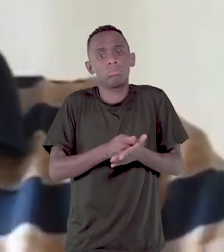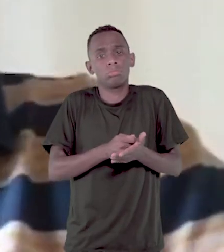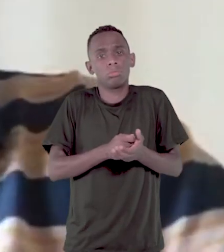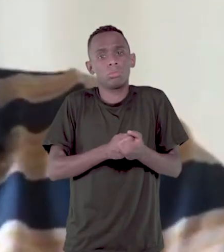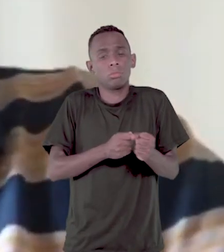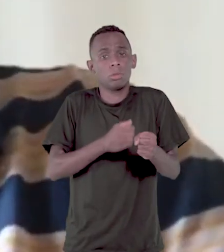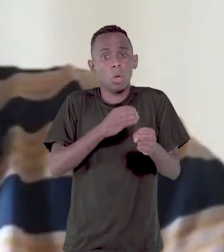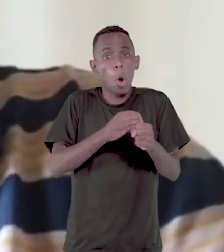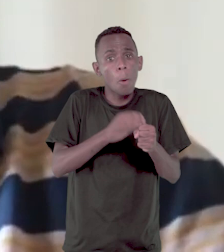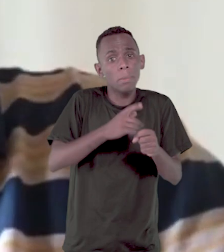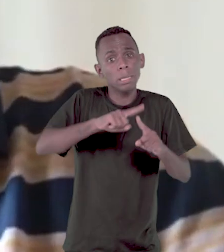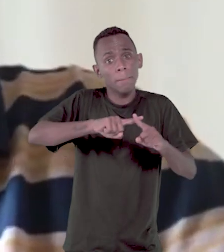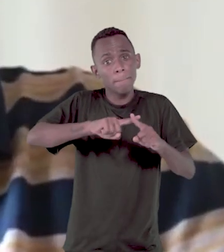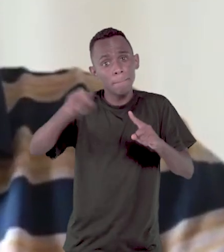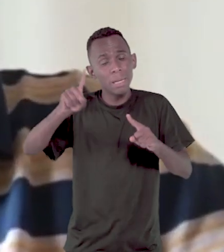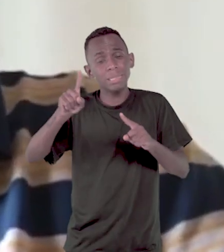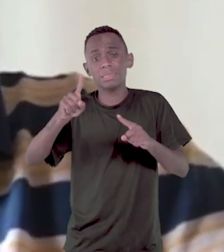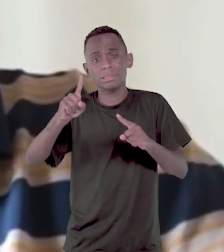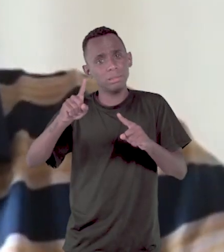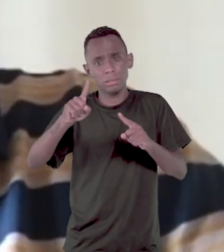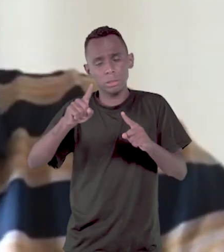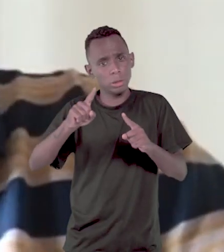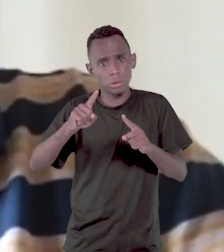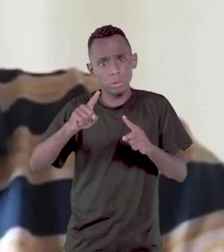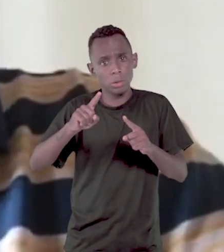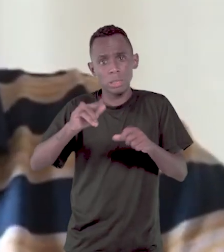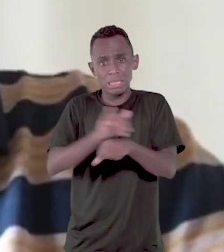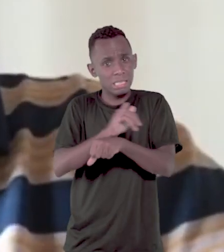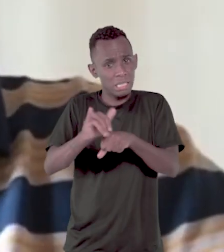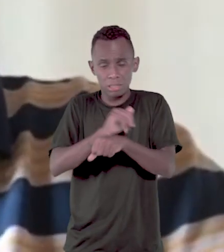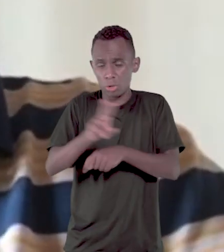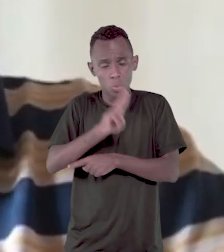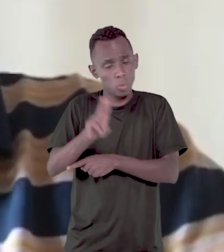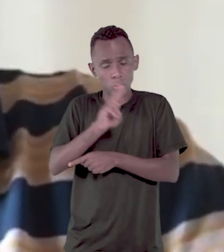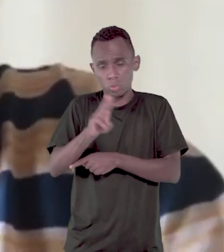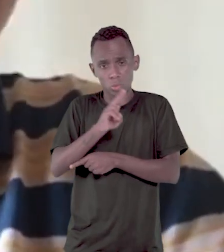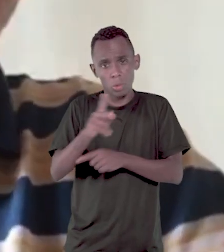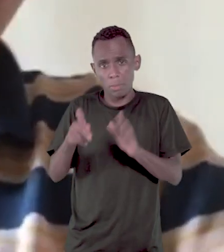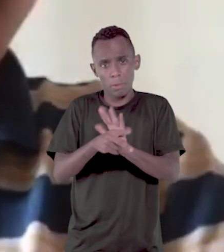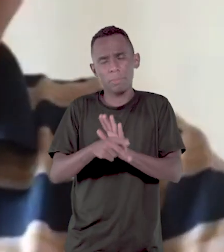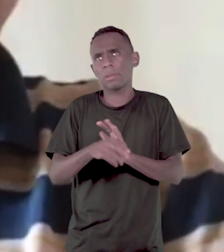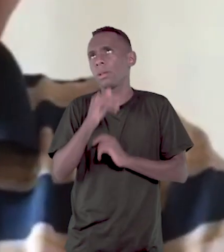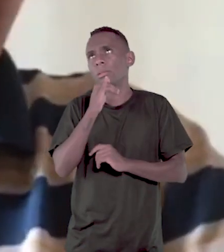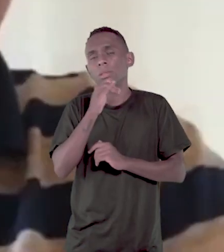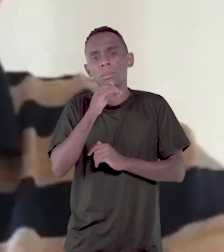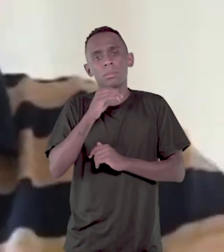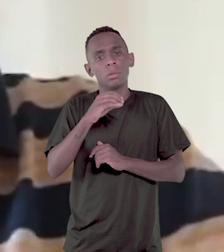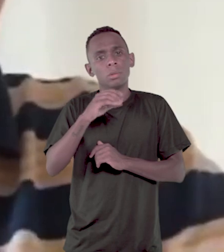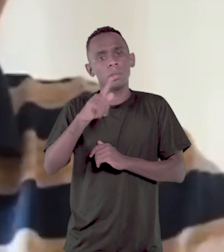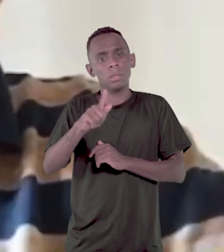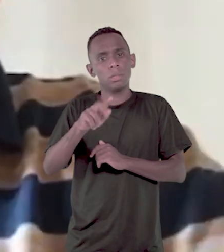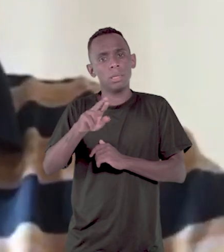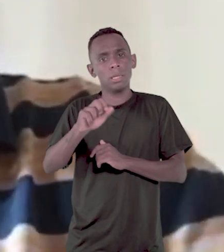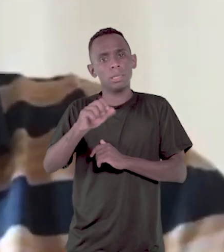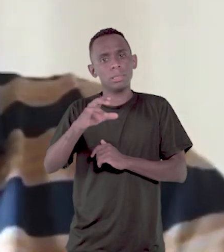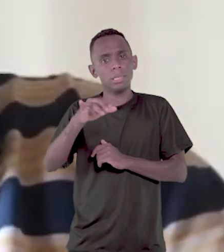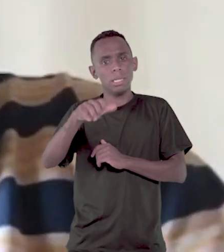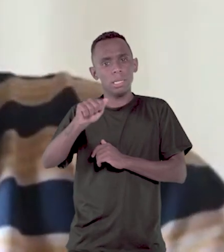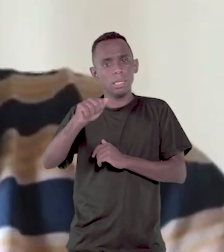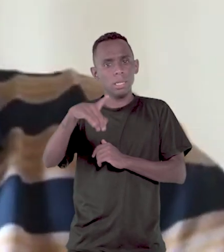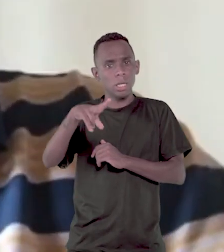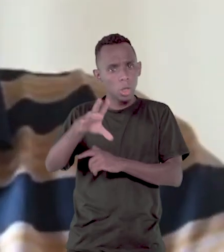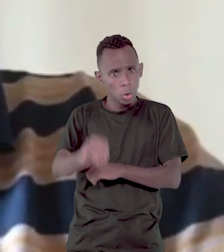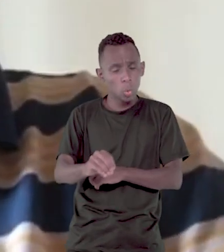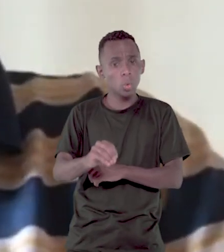católica, uma postura comunista, mas que não fizeram disso, né, a arma na sua literatura. Dá um exemplo do Graciliano Ramos.